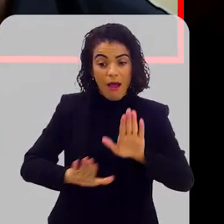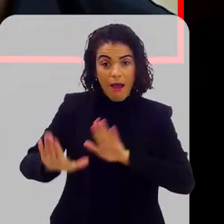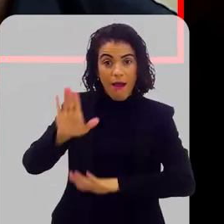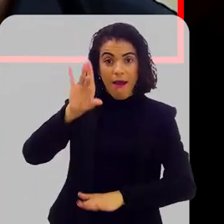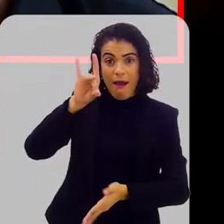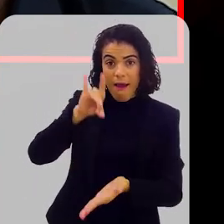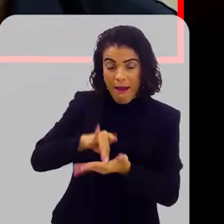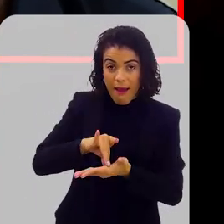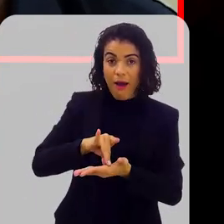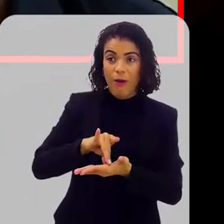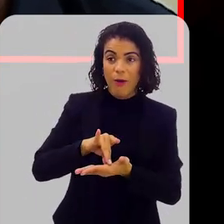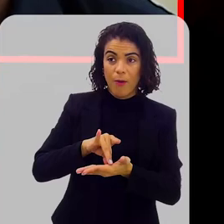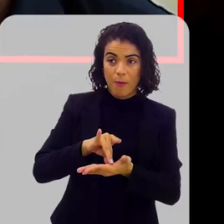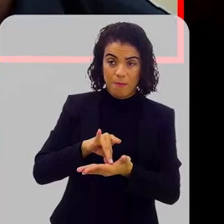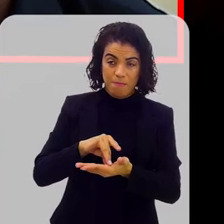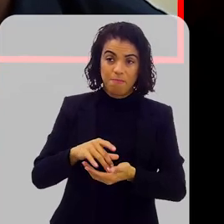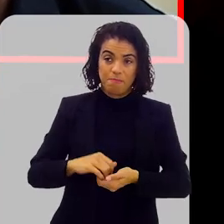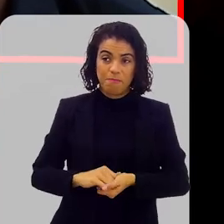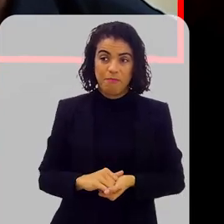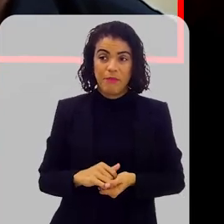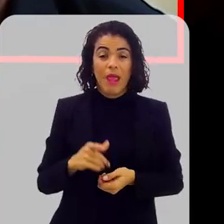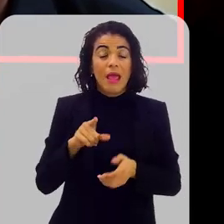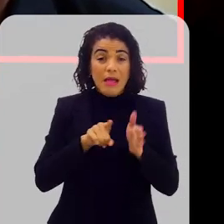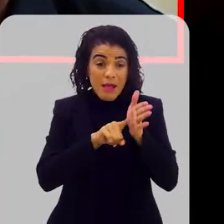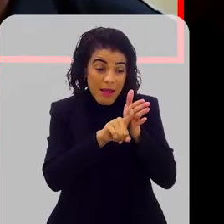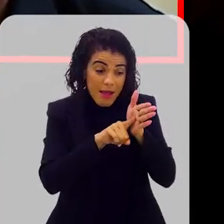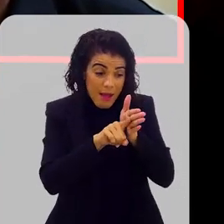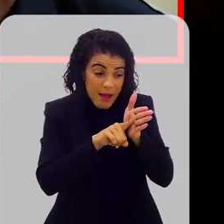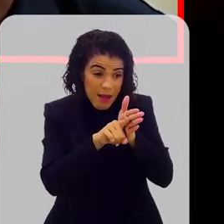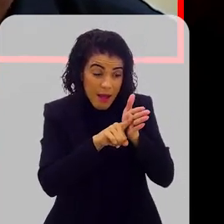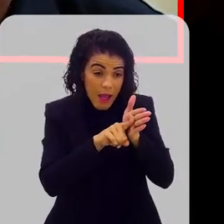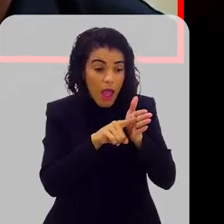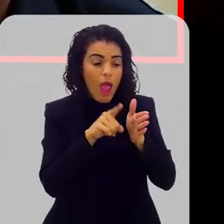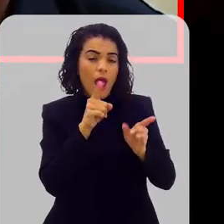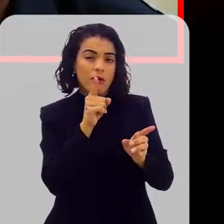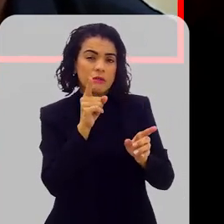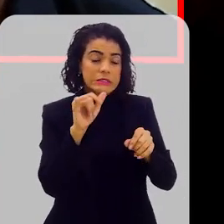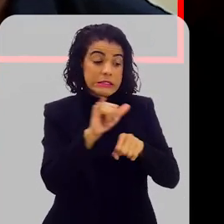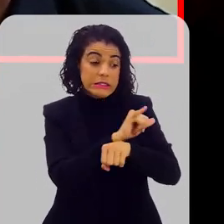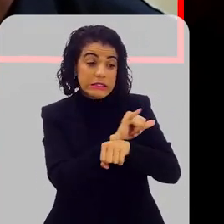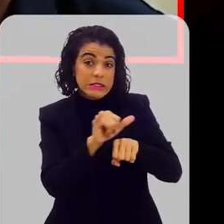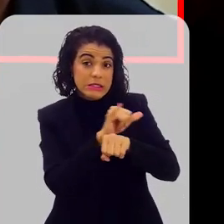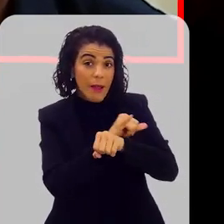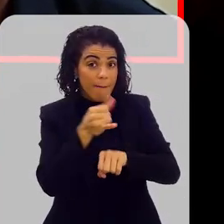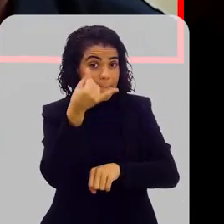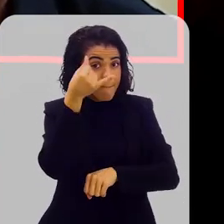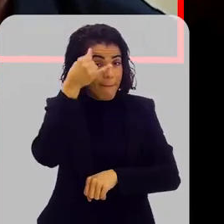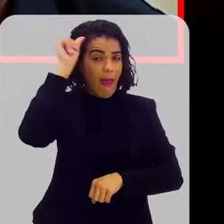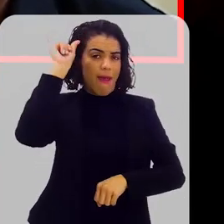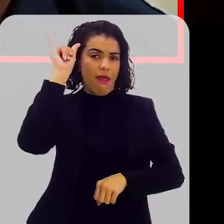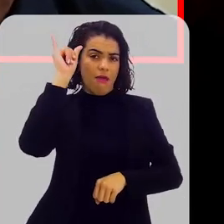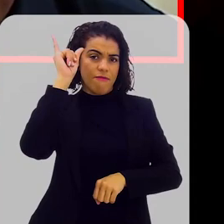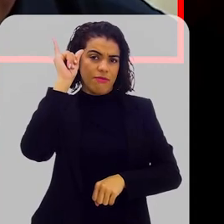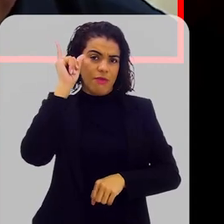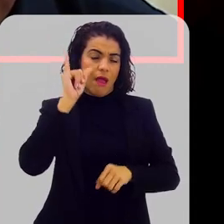uma prevenção real, a gente não está procurando diagnóstico precoce, né? A gente está fazendo rastreamento, a gente está evitando